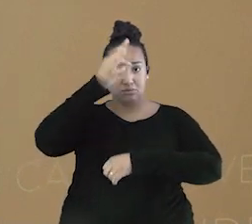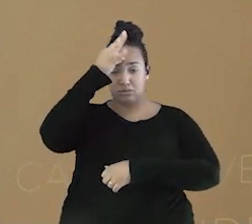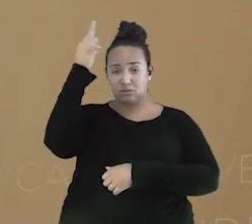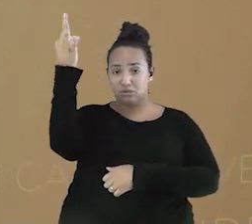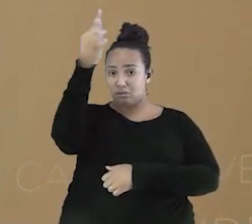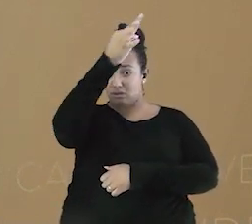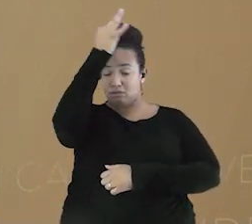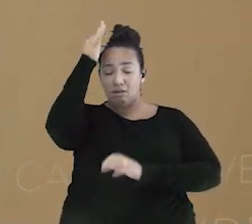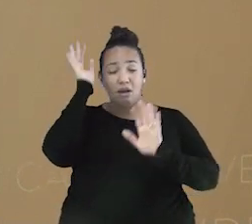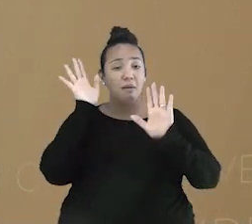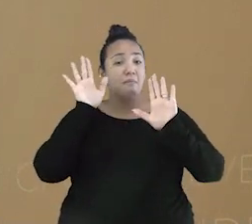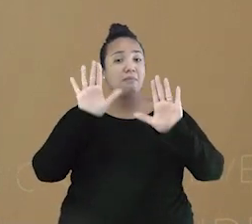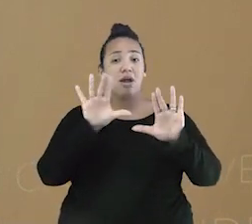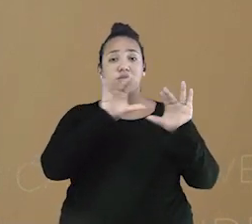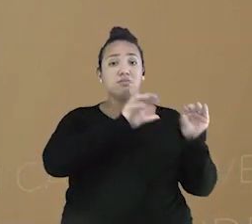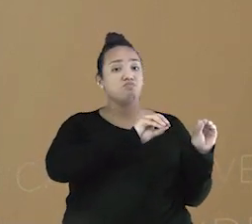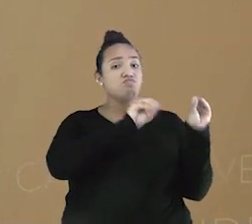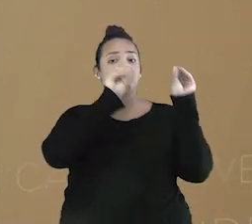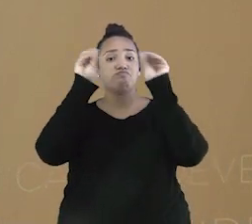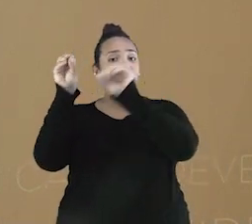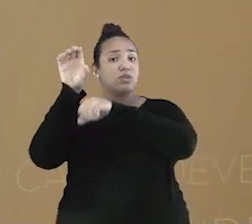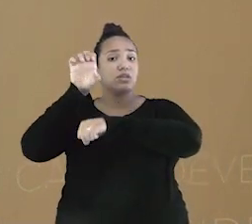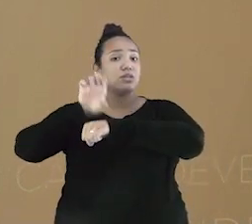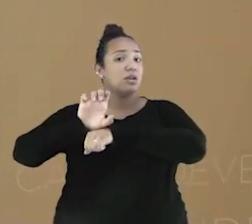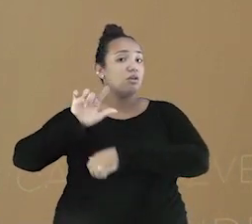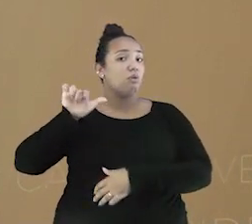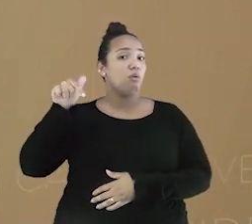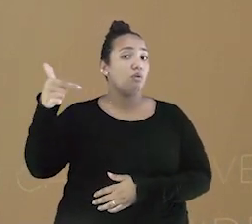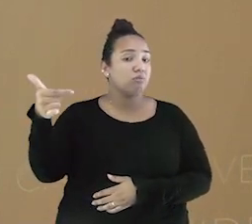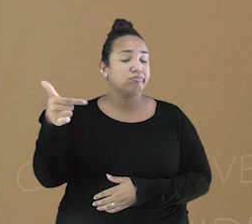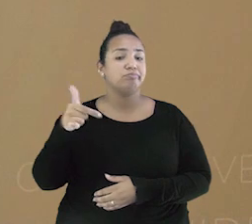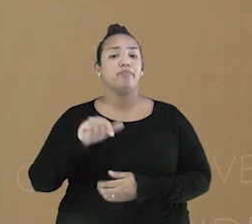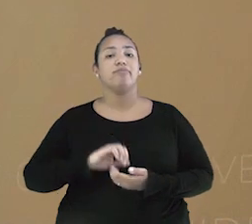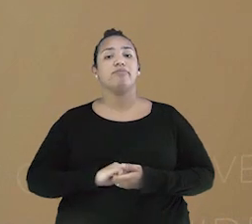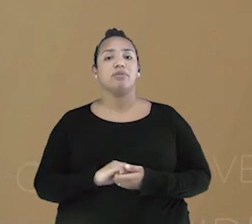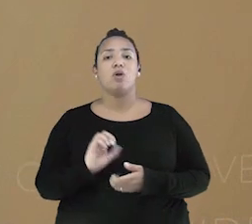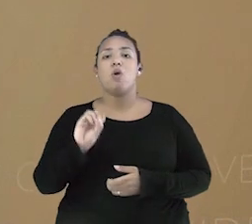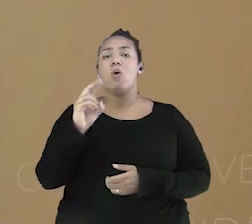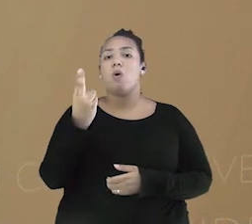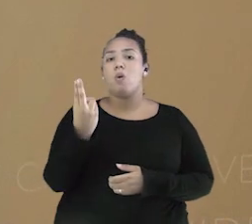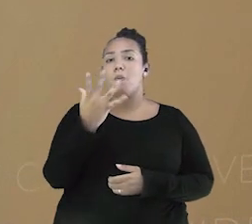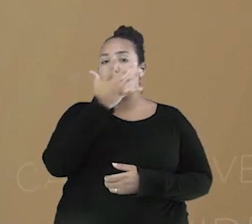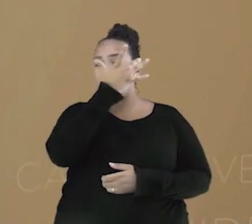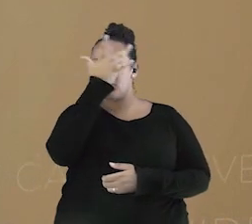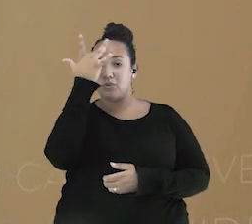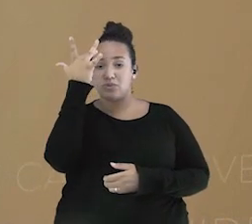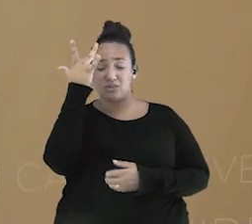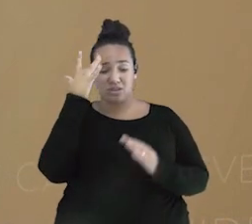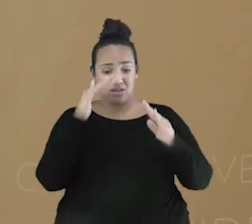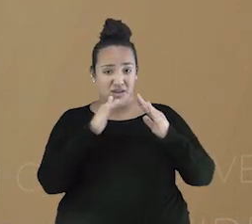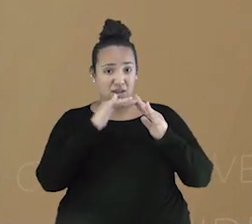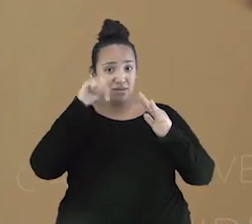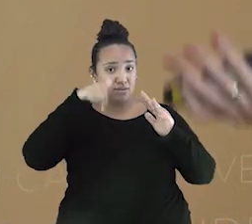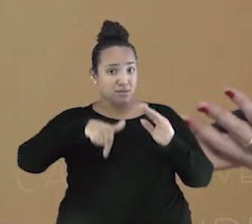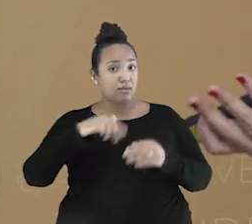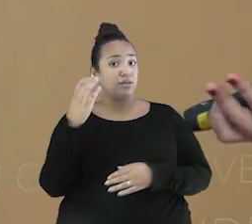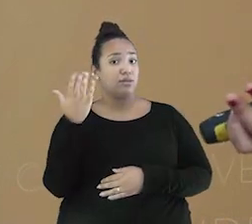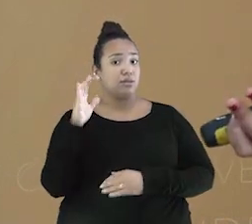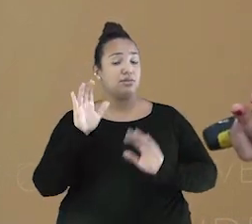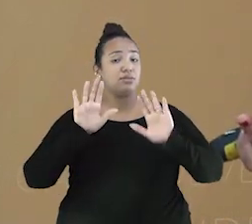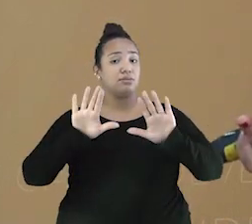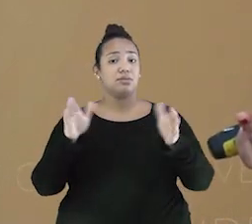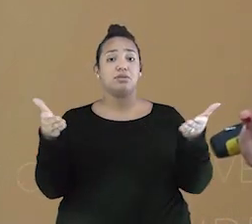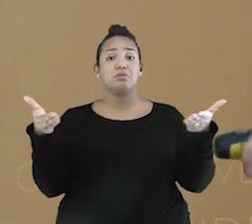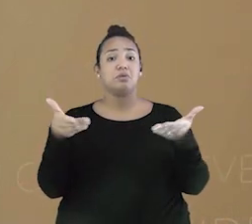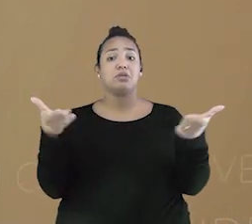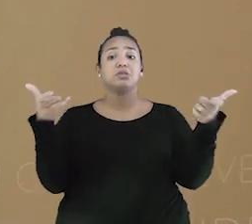se mudaram para outro estado brasileiro? Ou pessoas que moravam aqui em Cariacica e foram morar em outro município